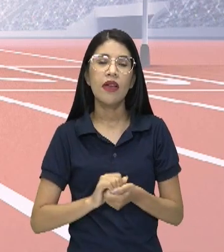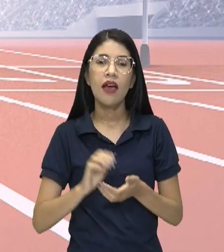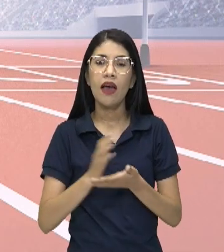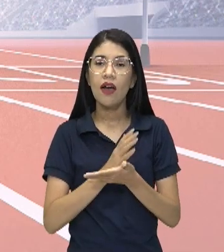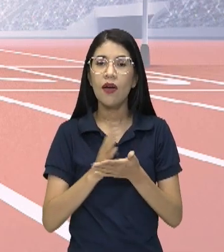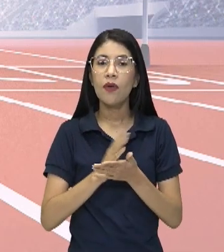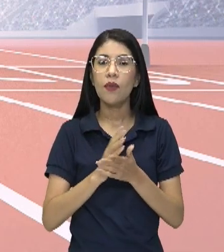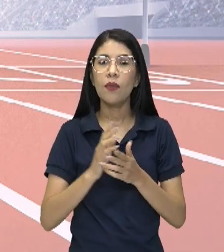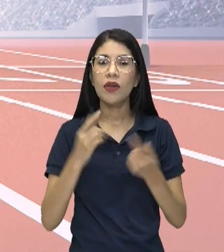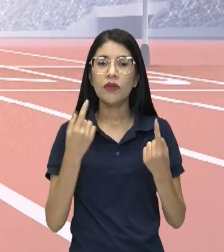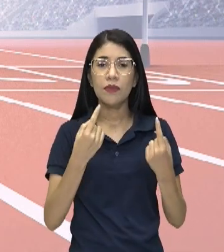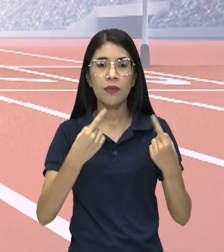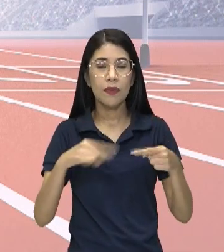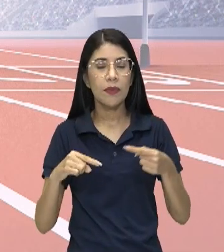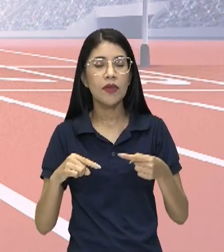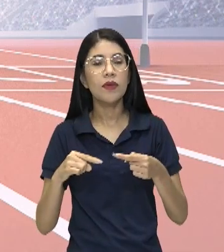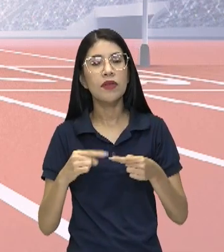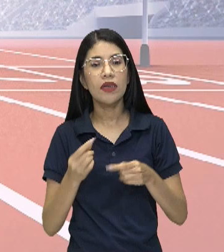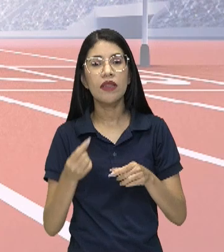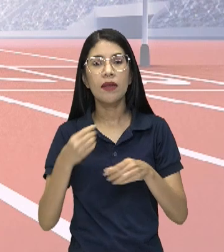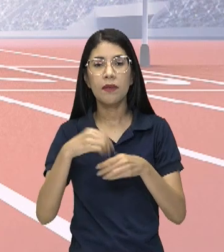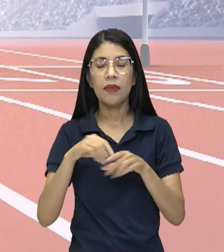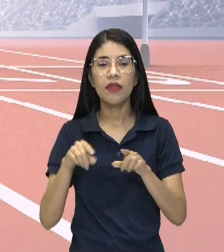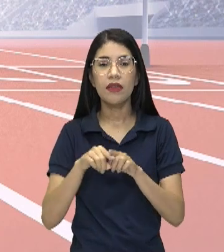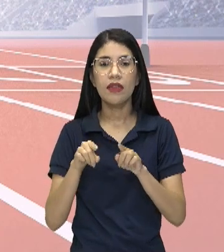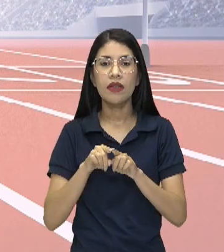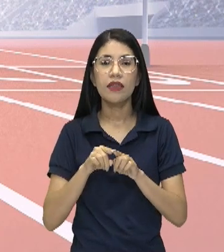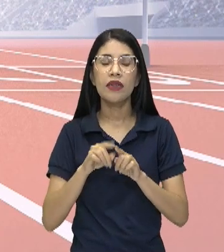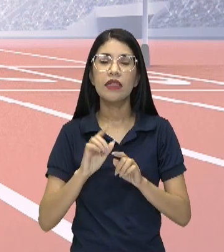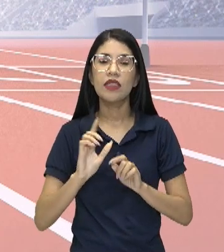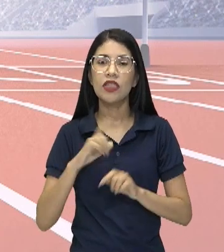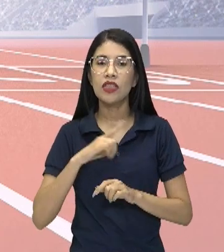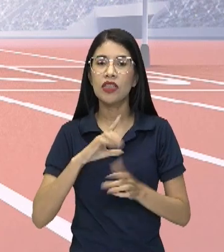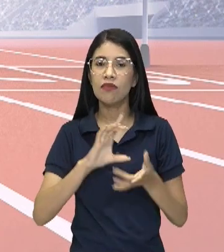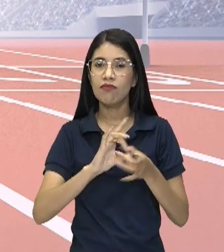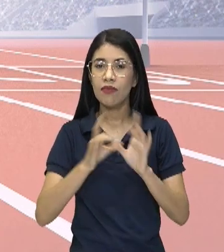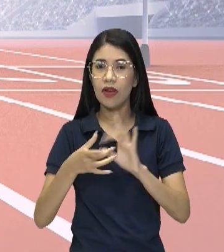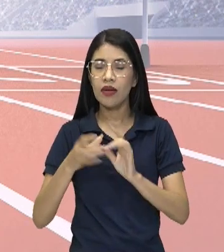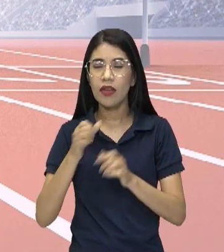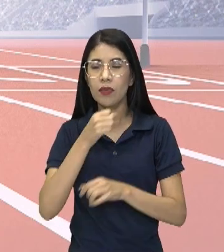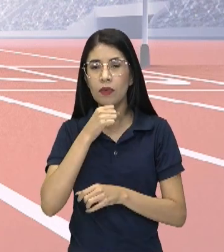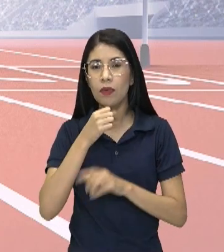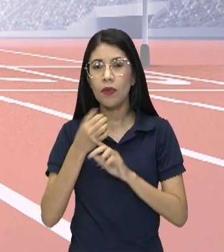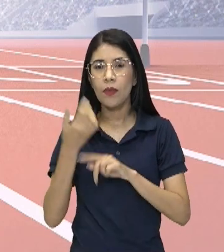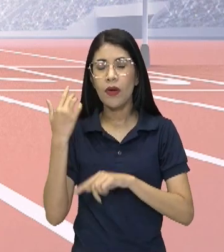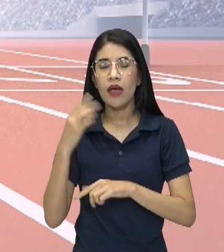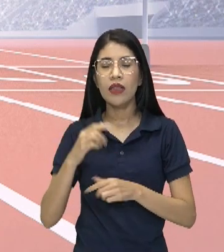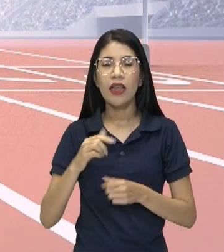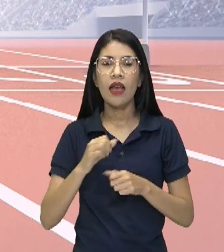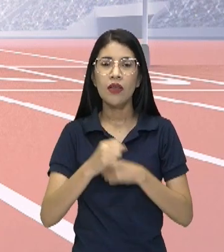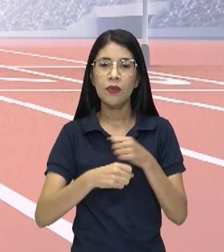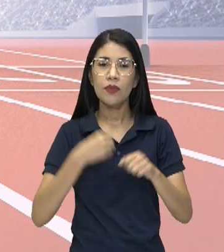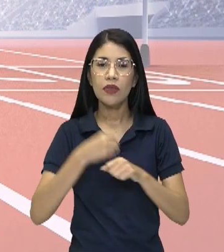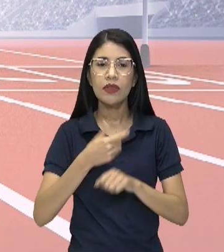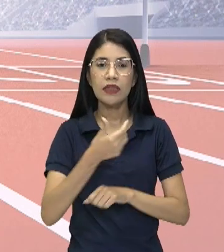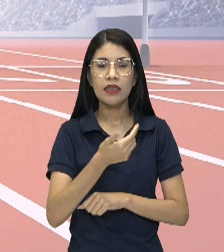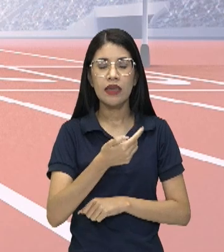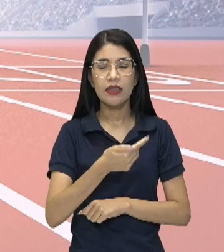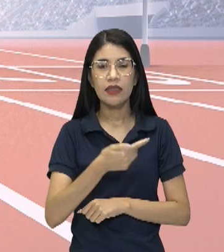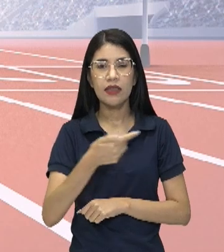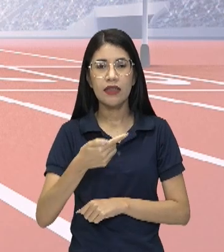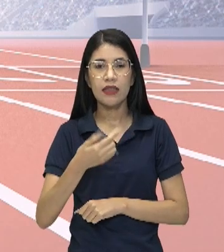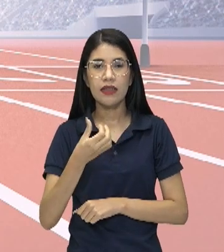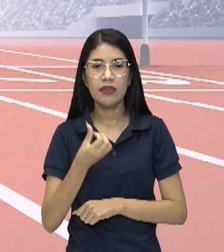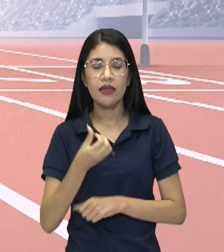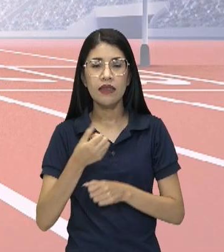atléticas que eram parte integrante ali dos Jogos Olímpicos da Antiguidade, que datam de 776